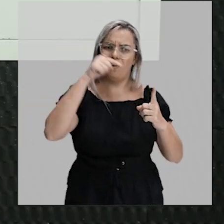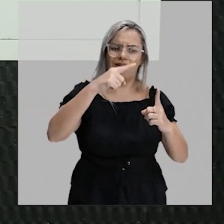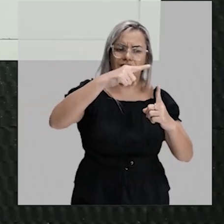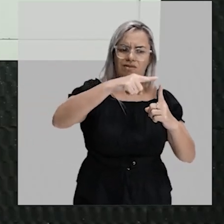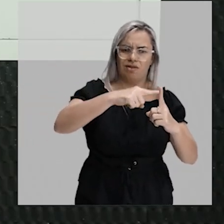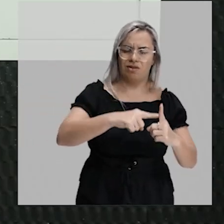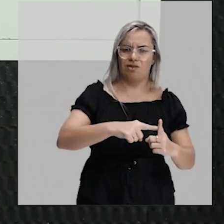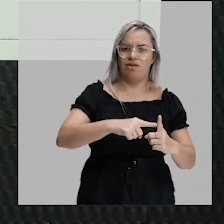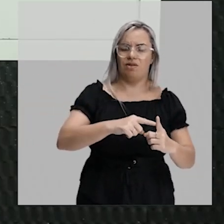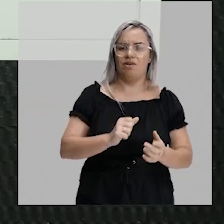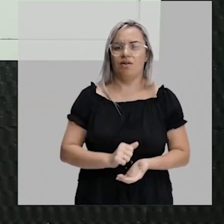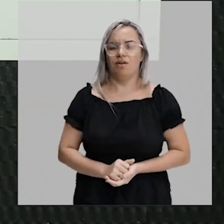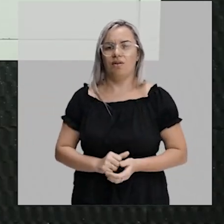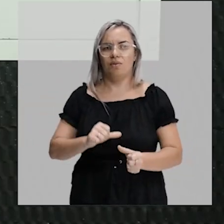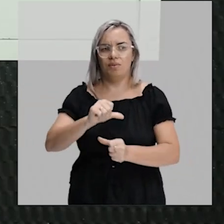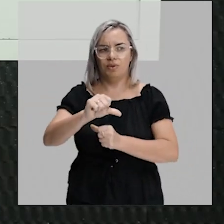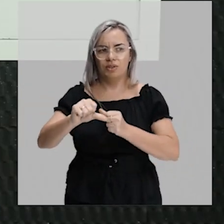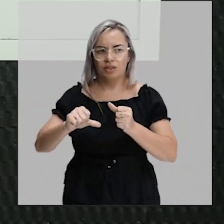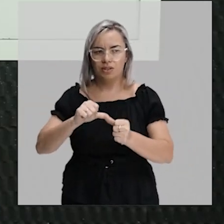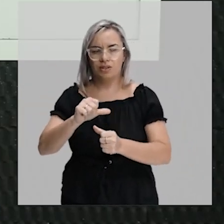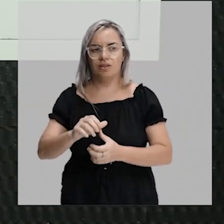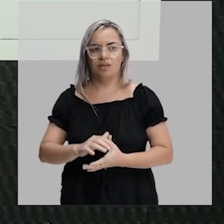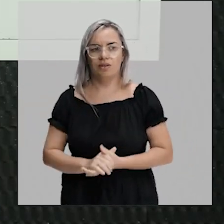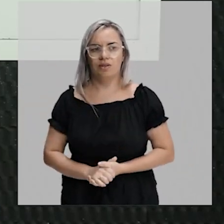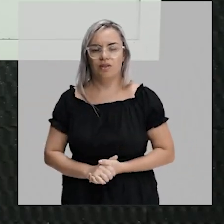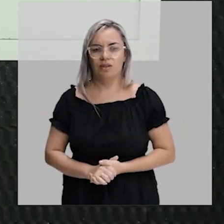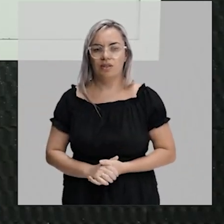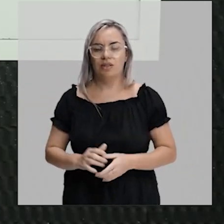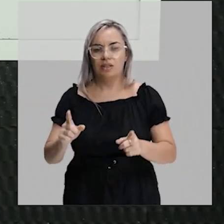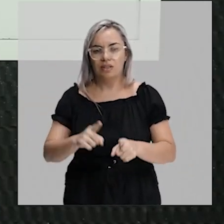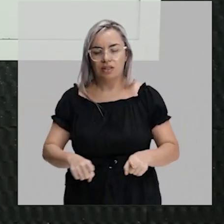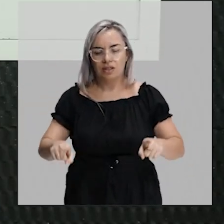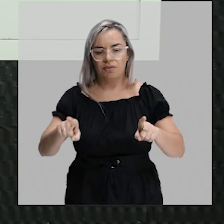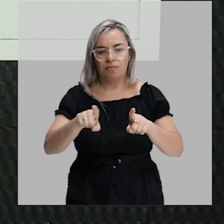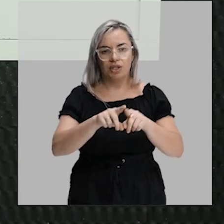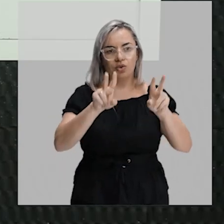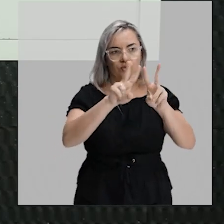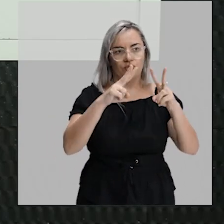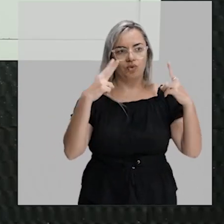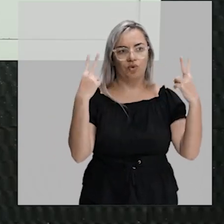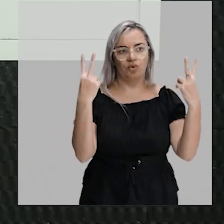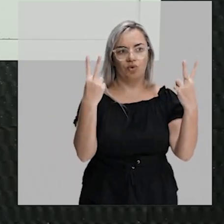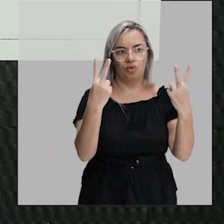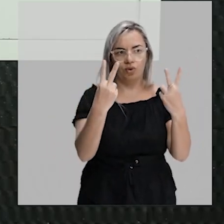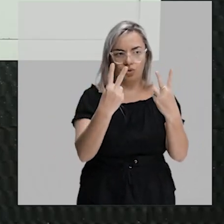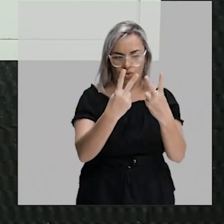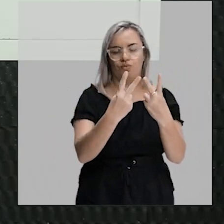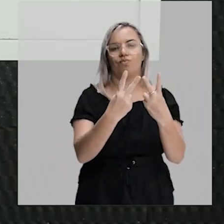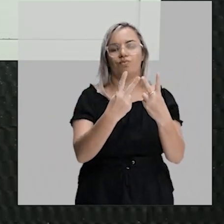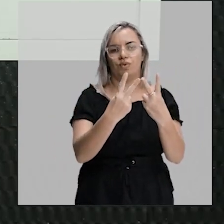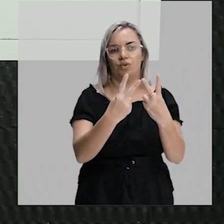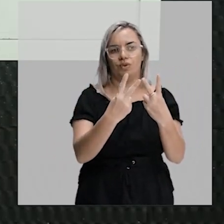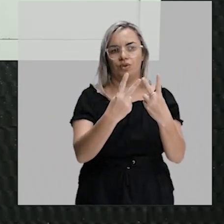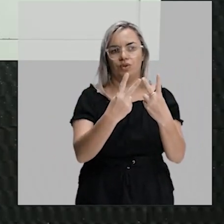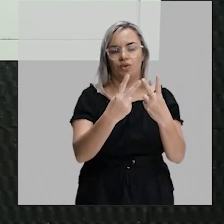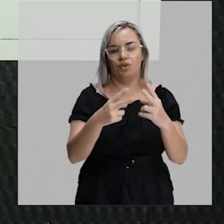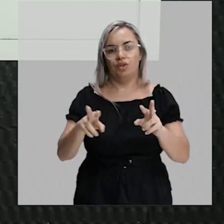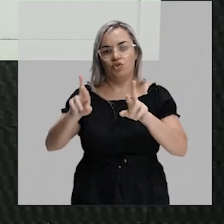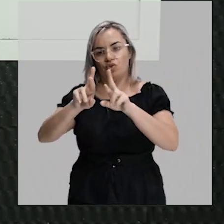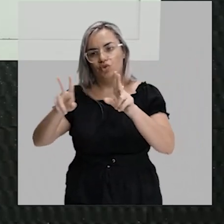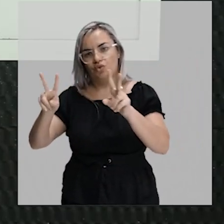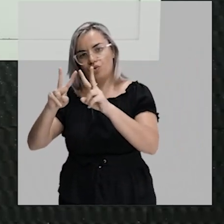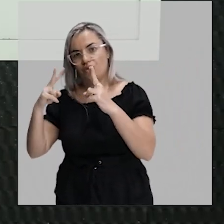Mudando a temperatura, nós vamos perceber uma mudança de volume. O volume, ele vai mudar, ó, são volumes